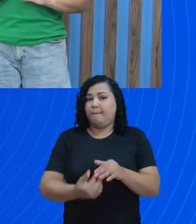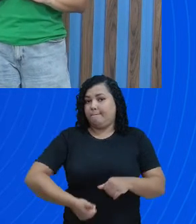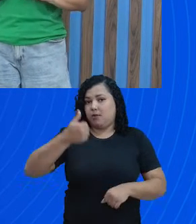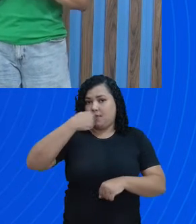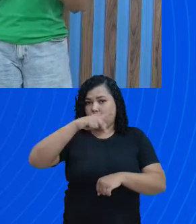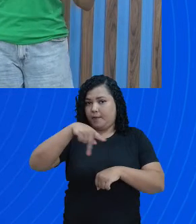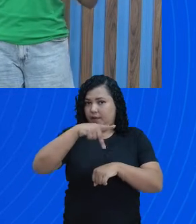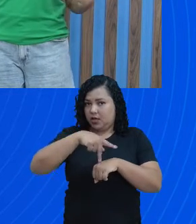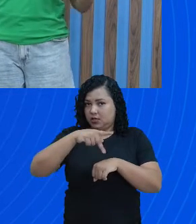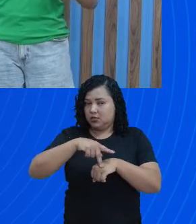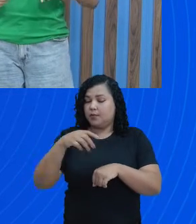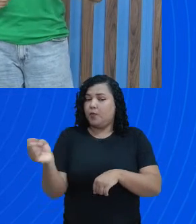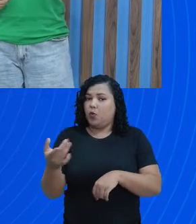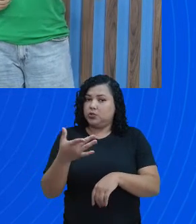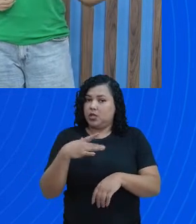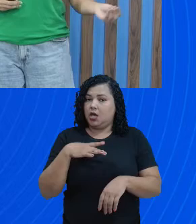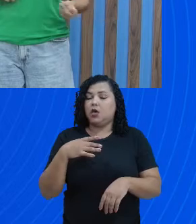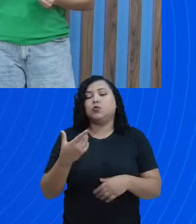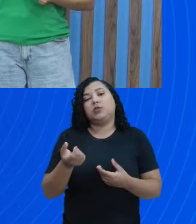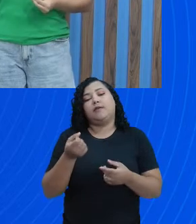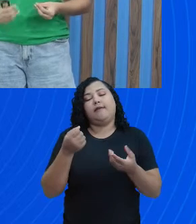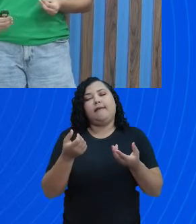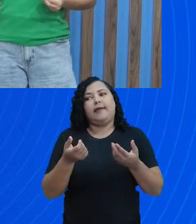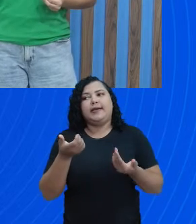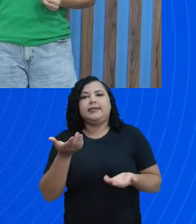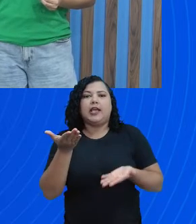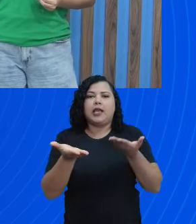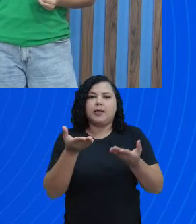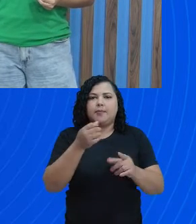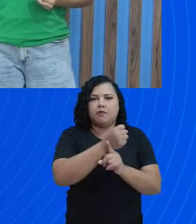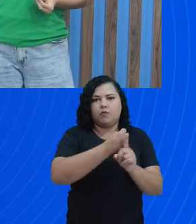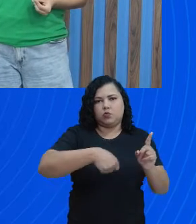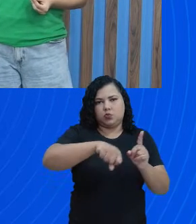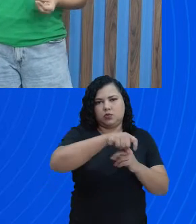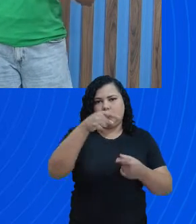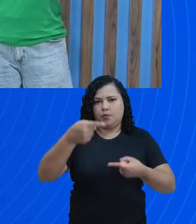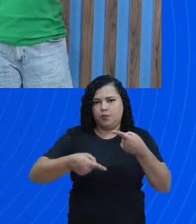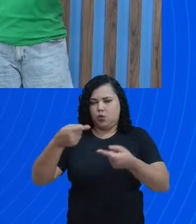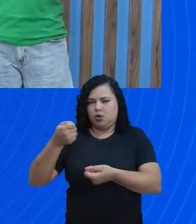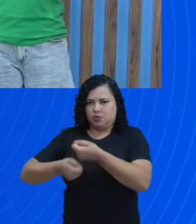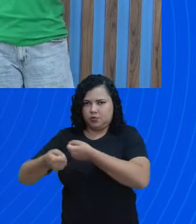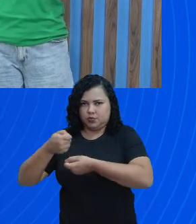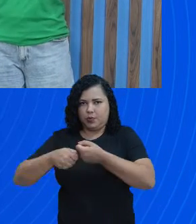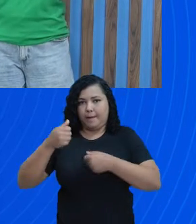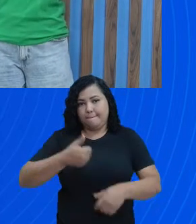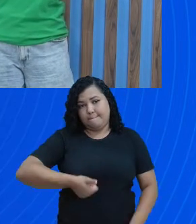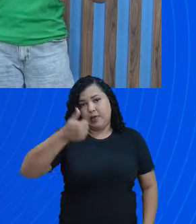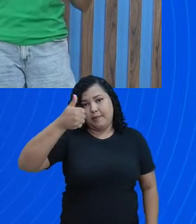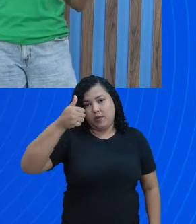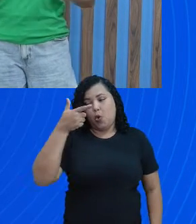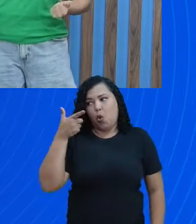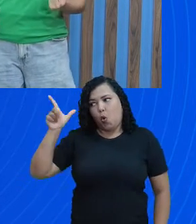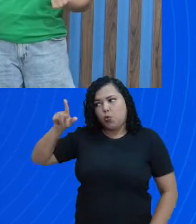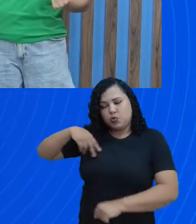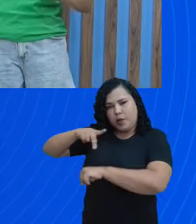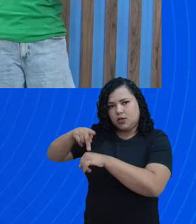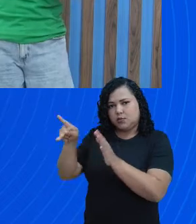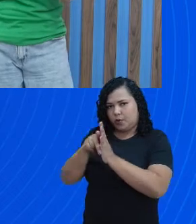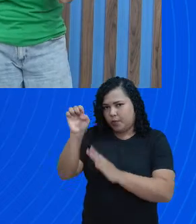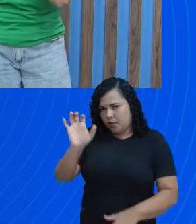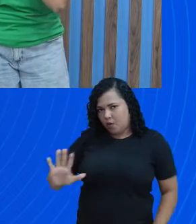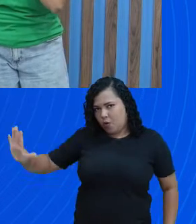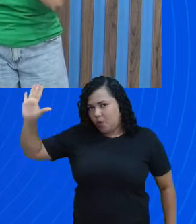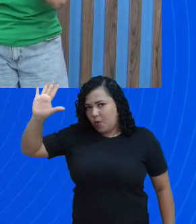consegue estabilizar-se social, político e economicamente, primeiramente que outras nações europeias,